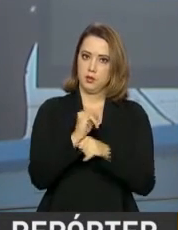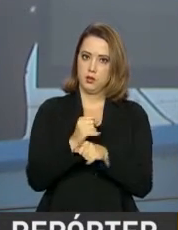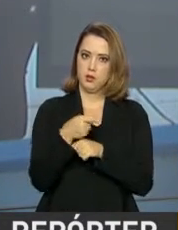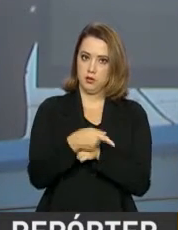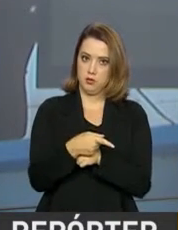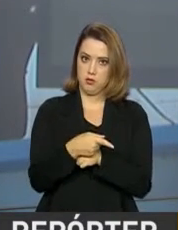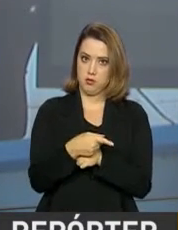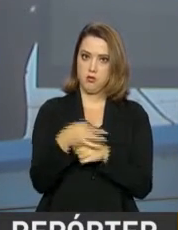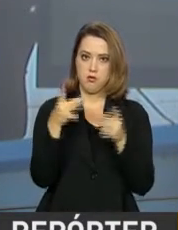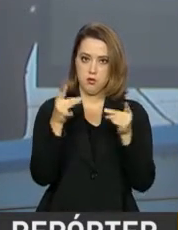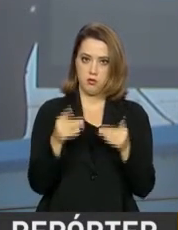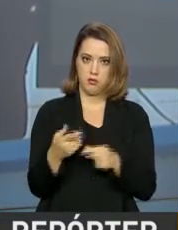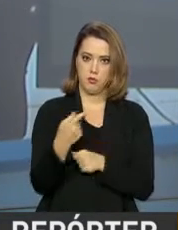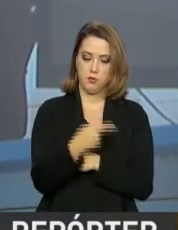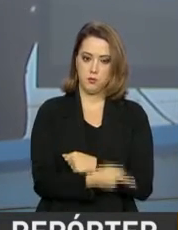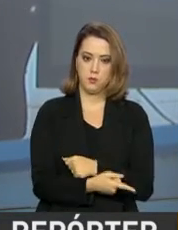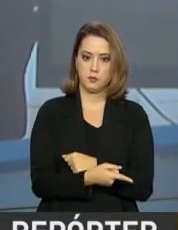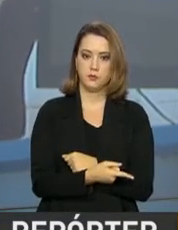Os detalhes estão em